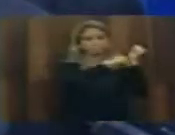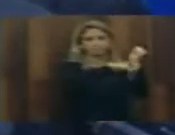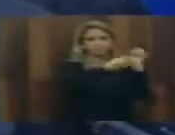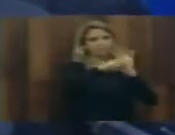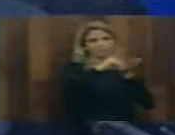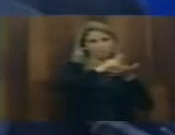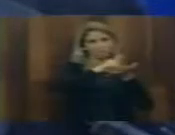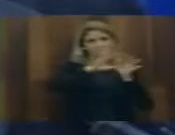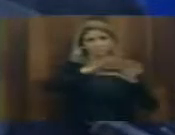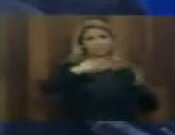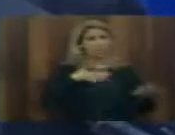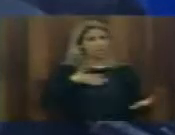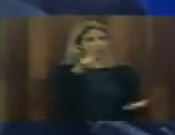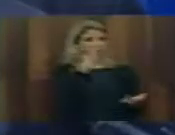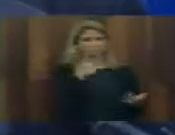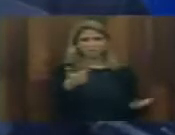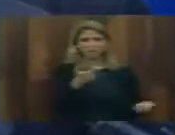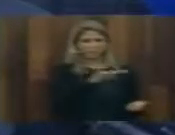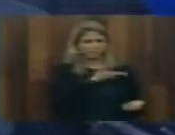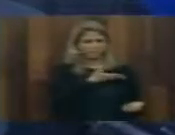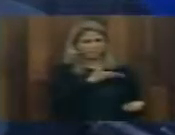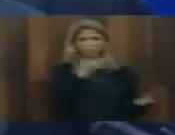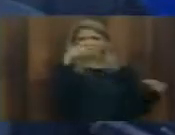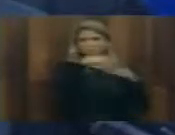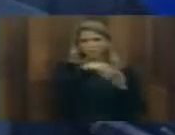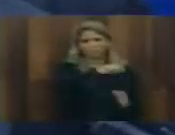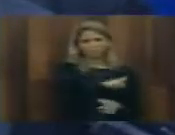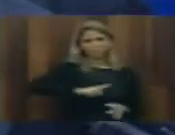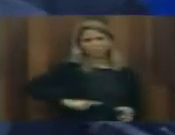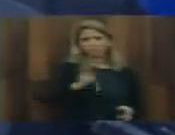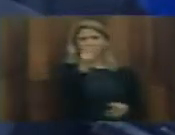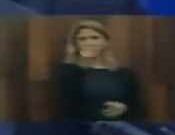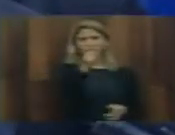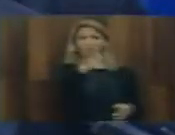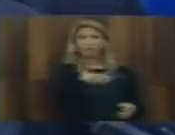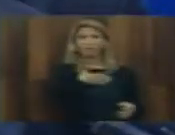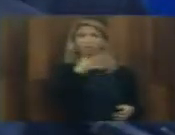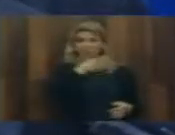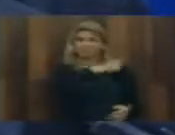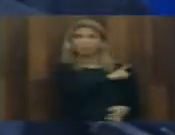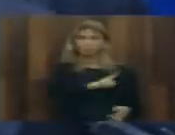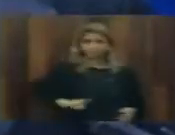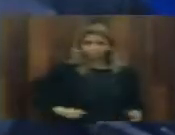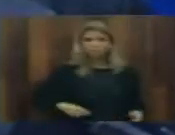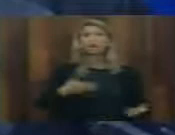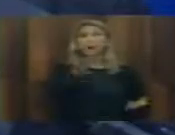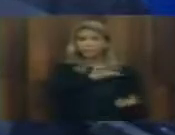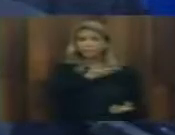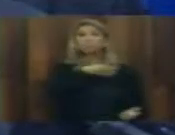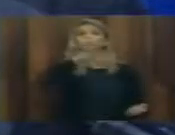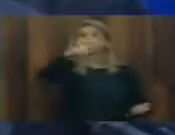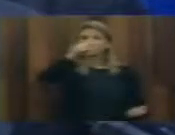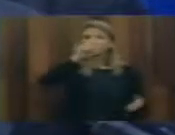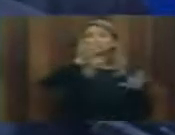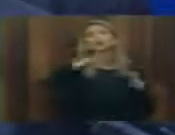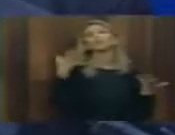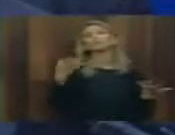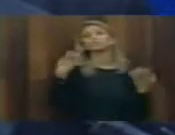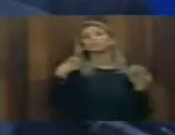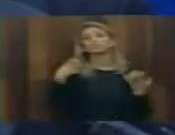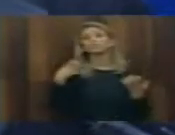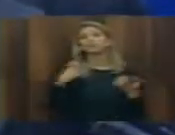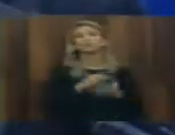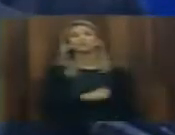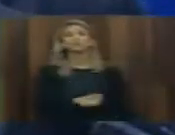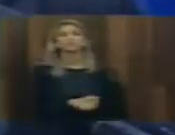desse governo, não. E não estou fazendo questão de ter, não. Eu quero ser amigo dele, ser uma pessoa que chega, tiro foto